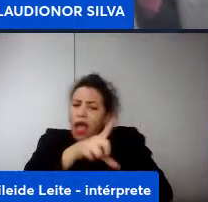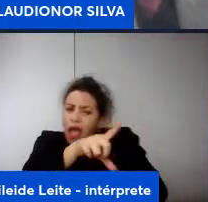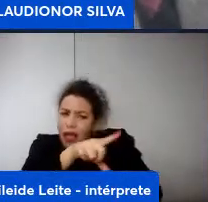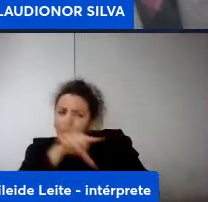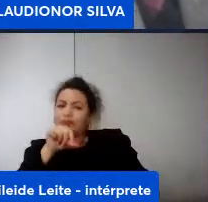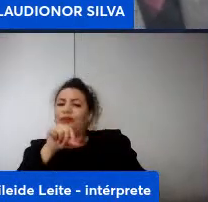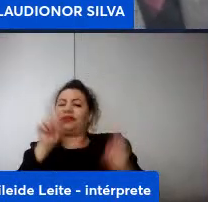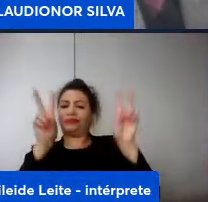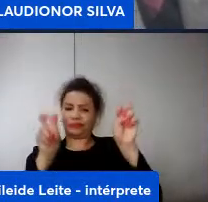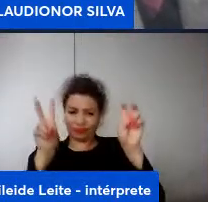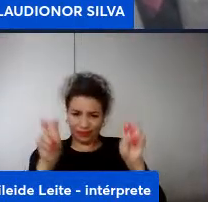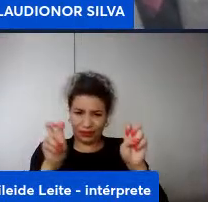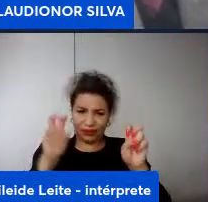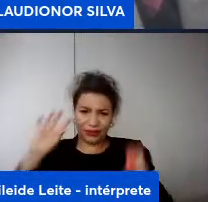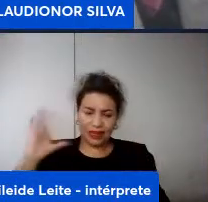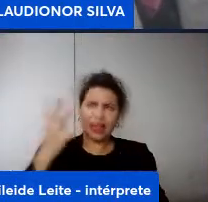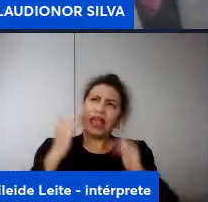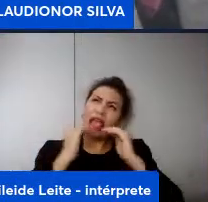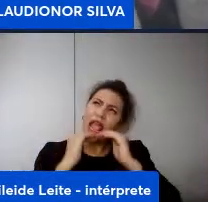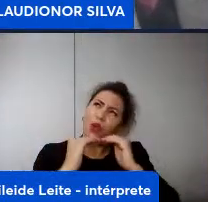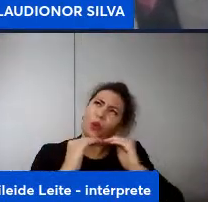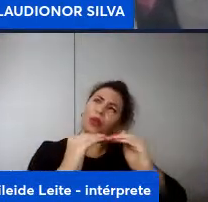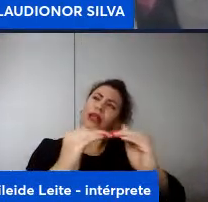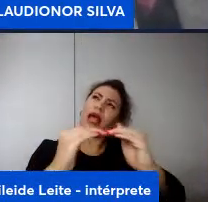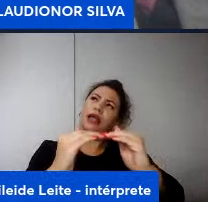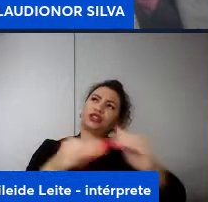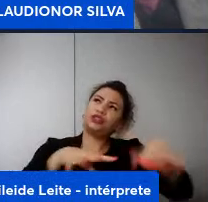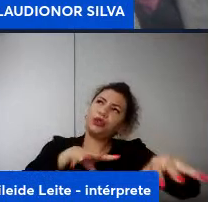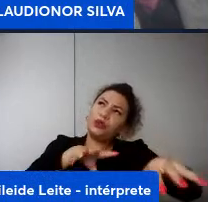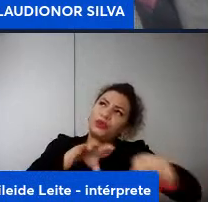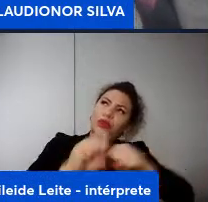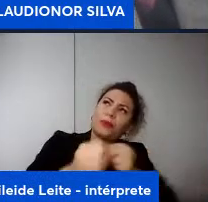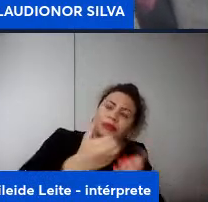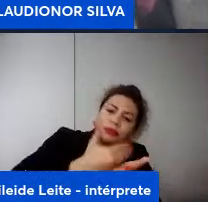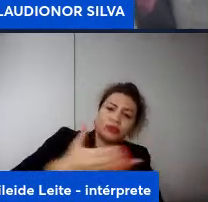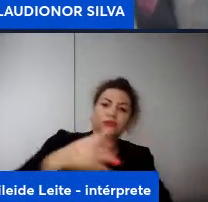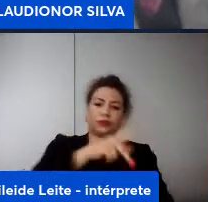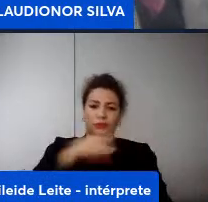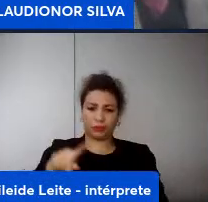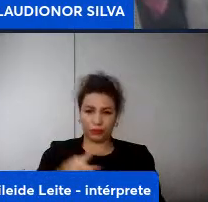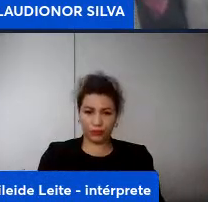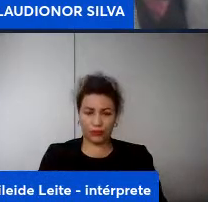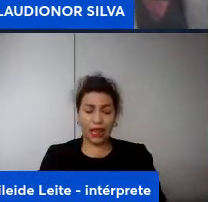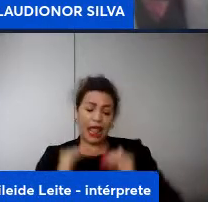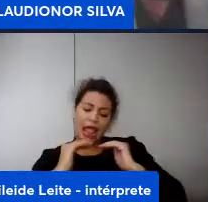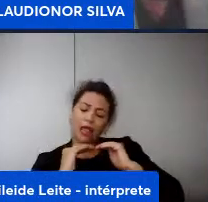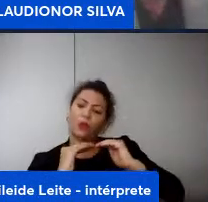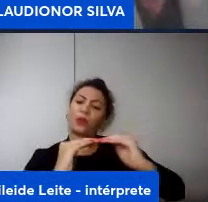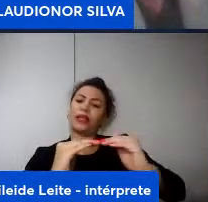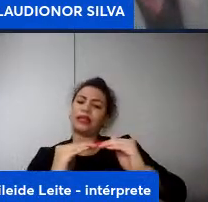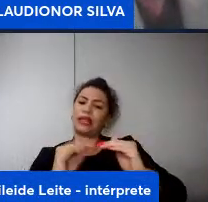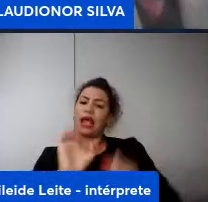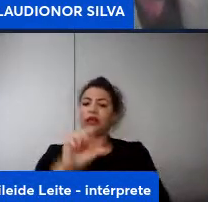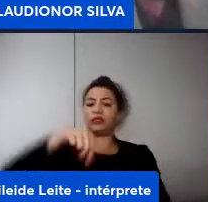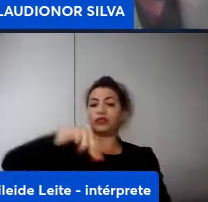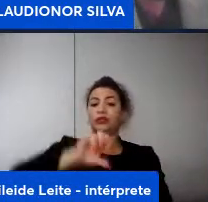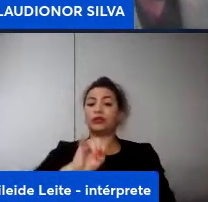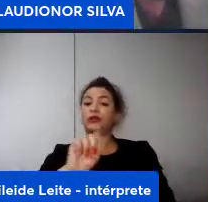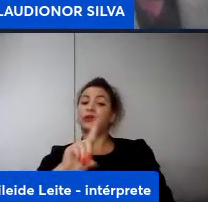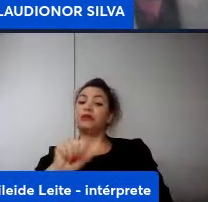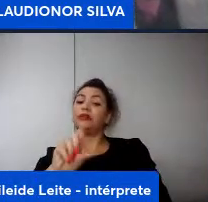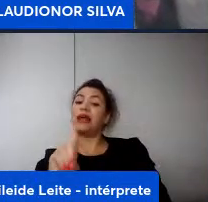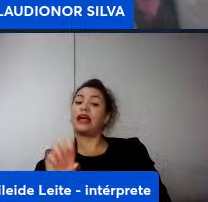tema. Equidade na formação inicial. Equidade, eu devo chamar a atenção que é diferente